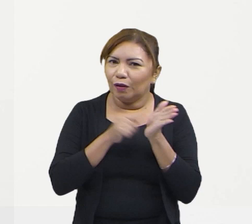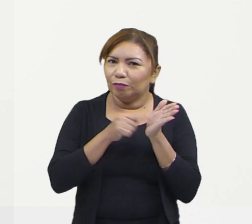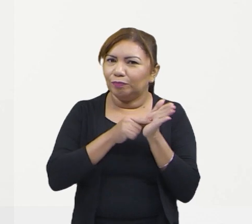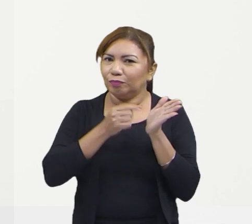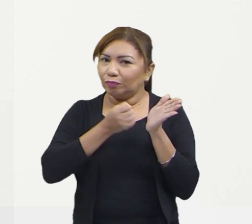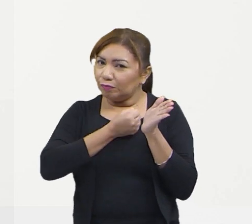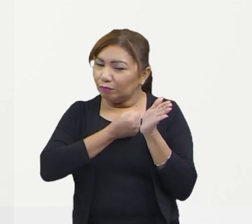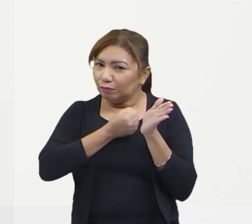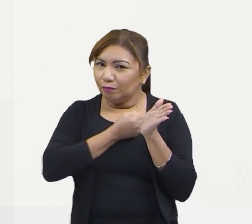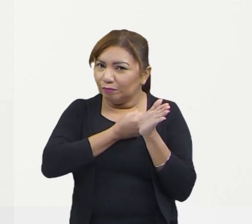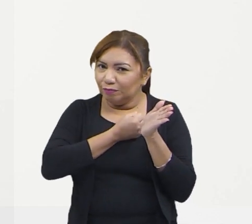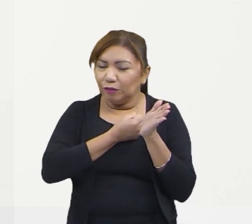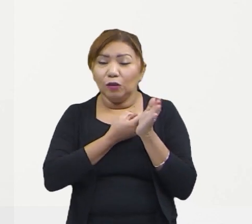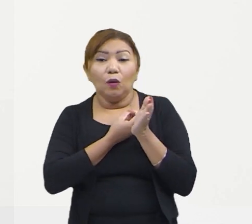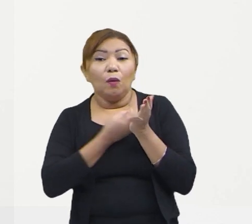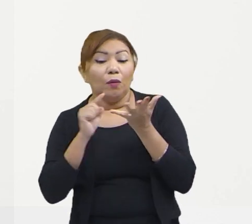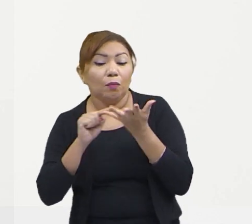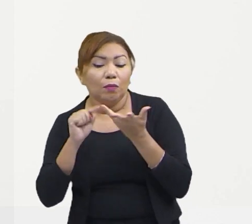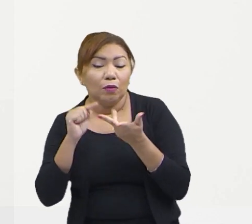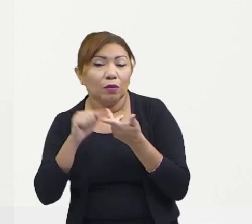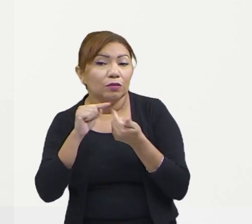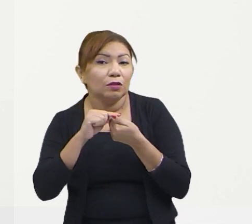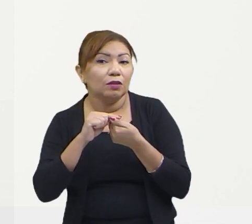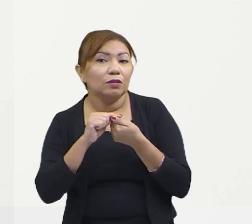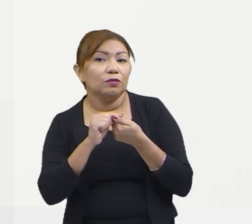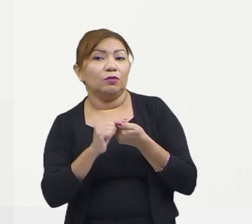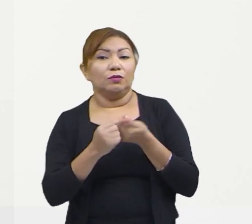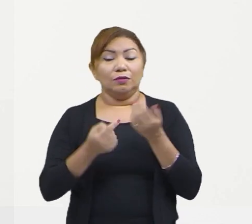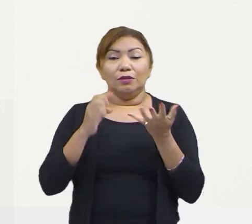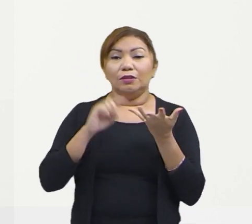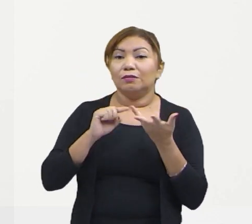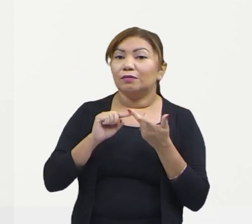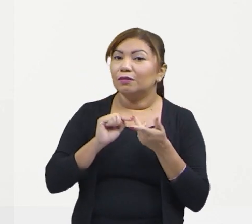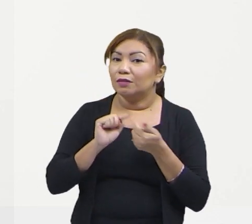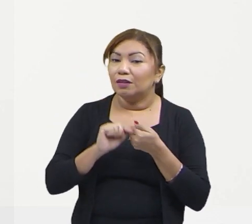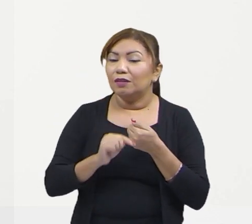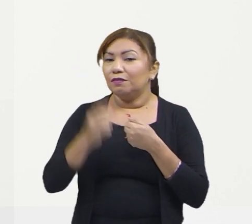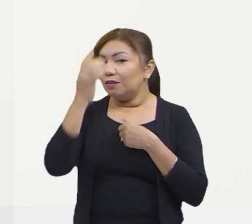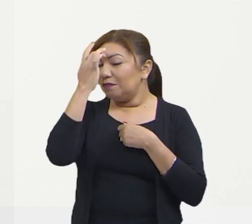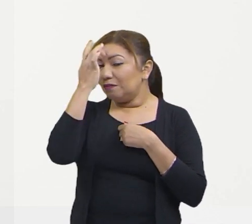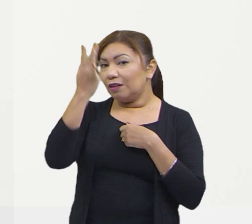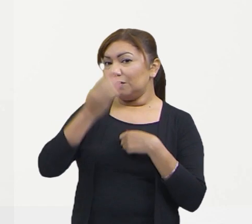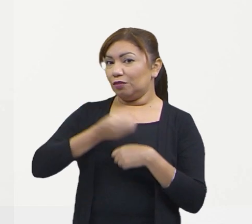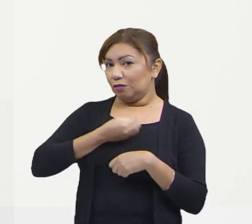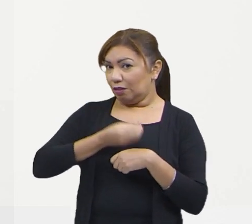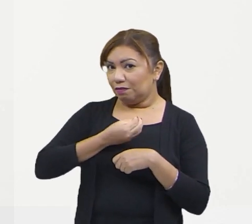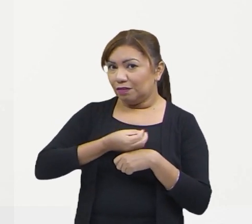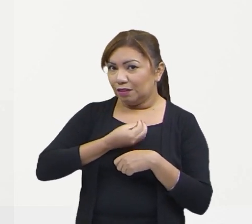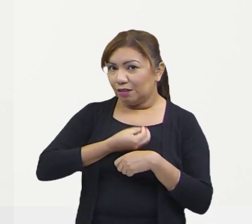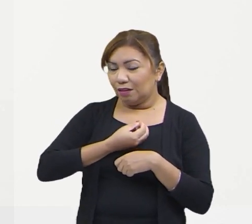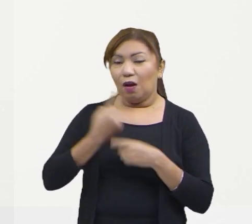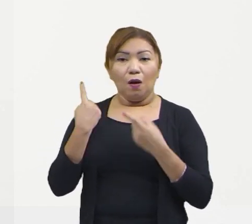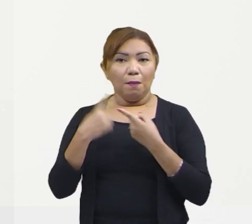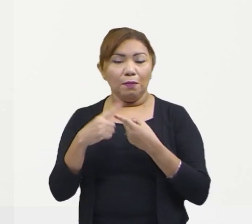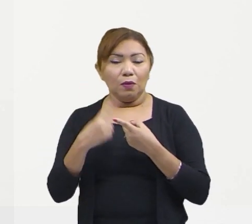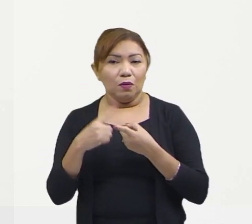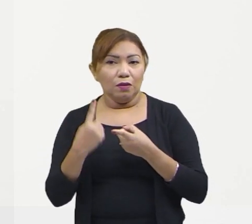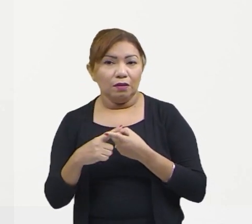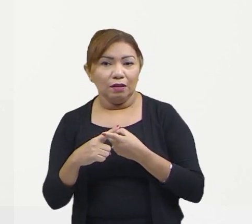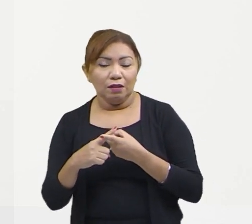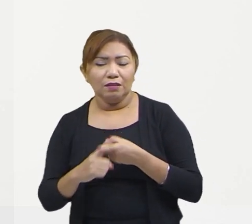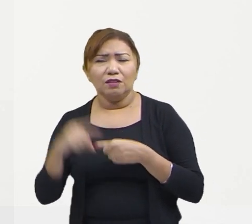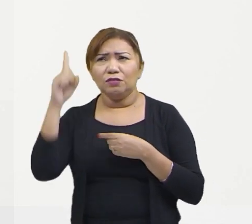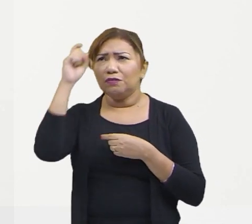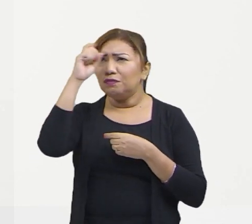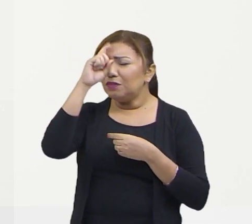para identificar quantidades e facilitar nossa vida. Porque seria muito difícil andarmos com um